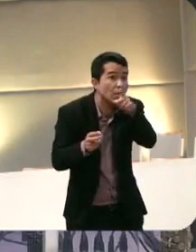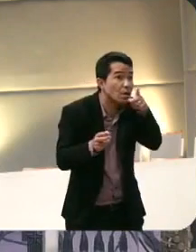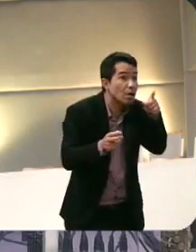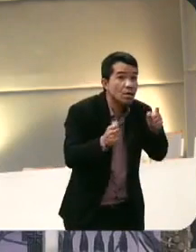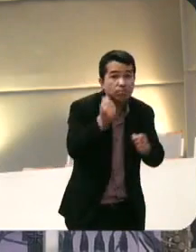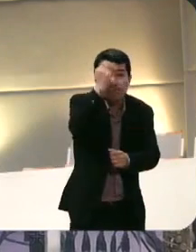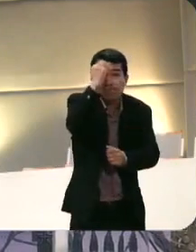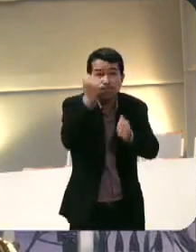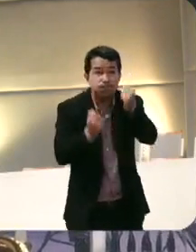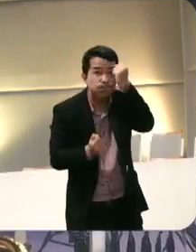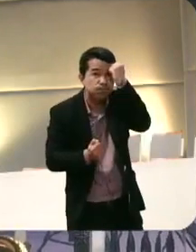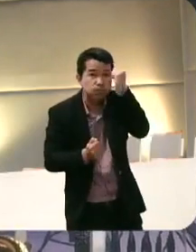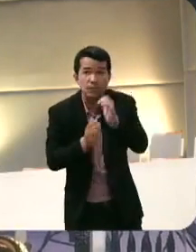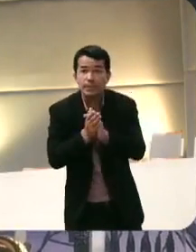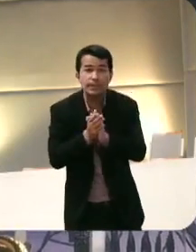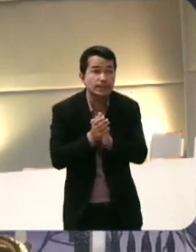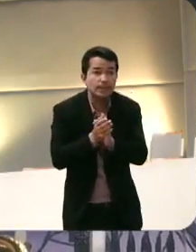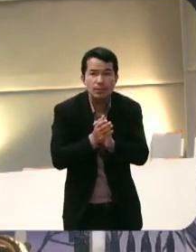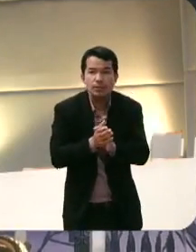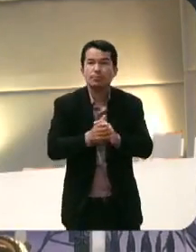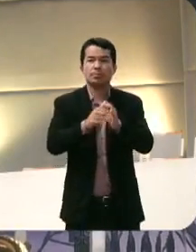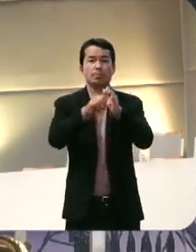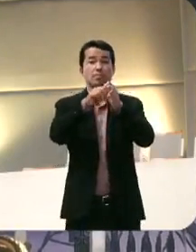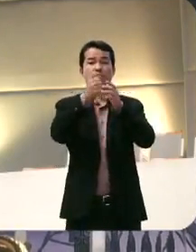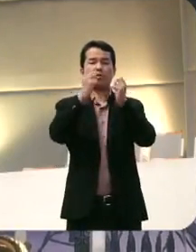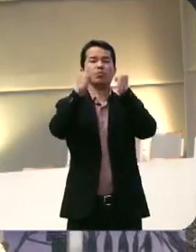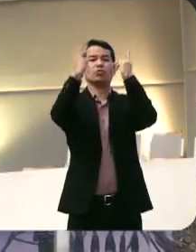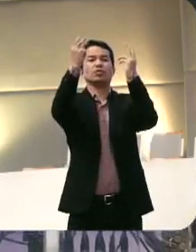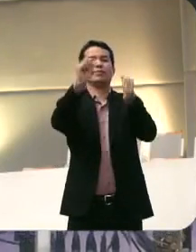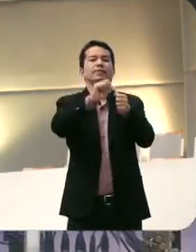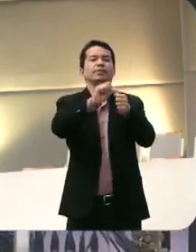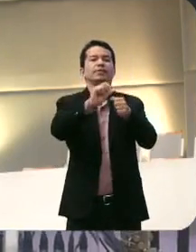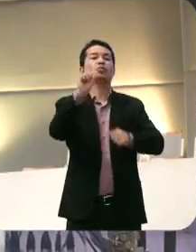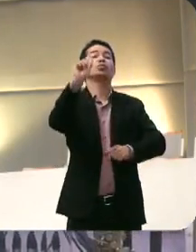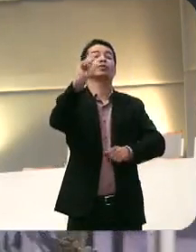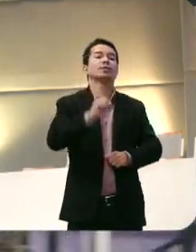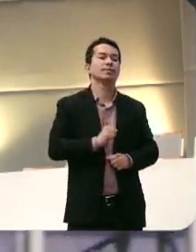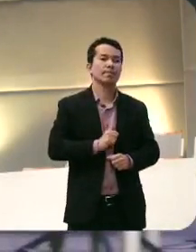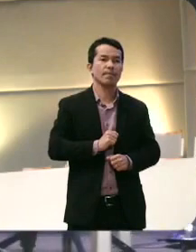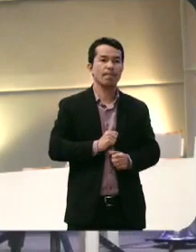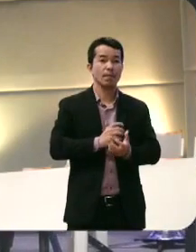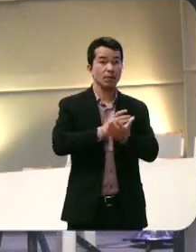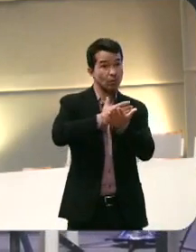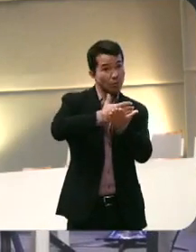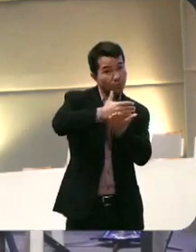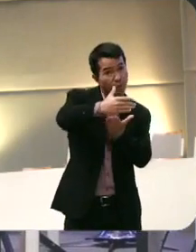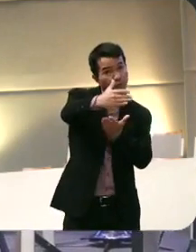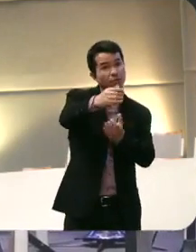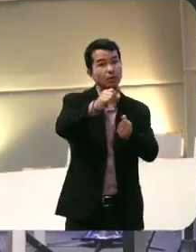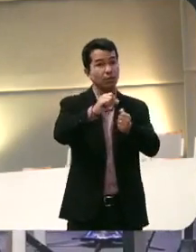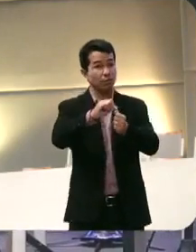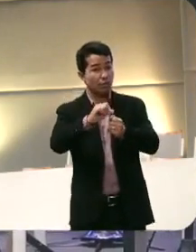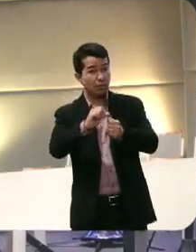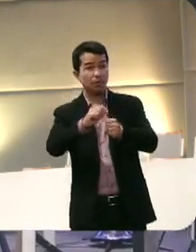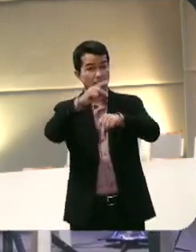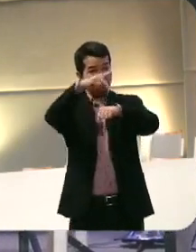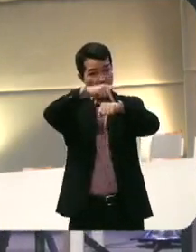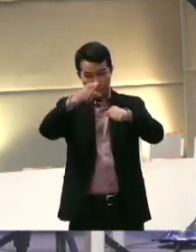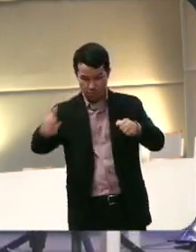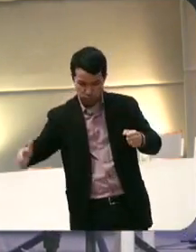os brincos, depois que há quebrantamento, ele começa a restaurar os lugares